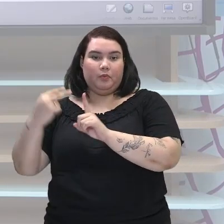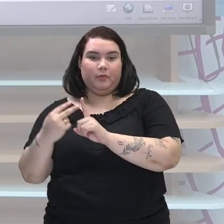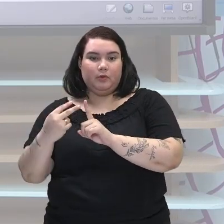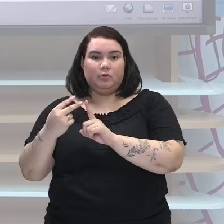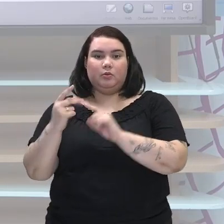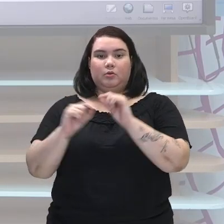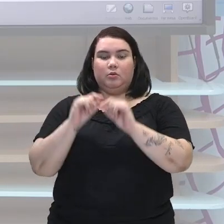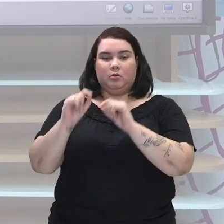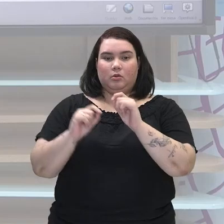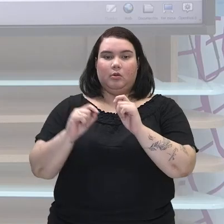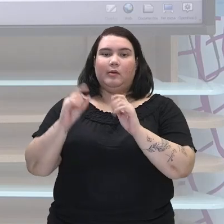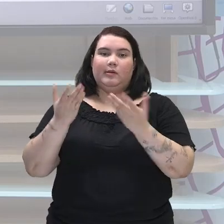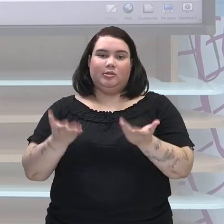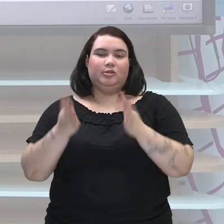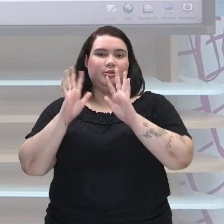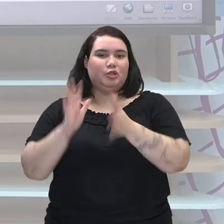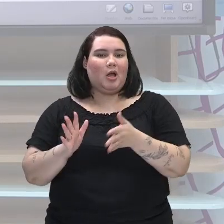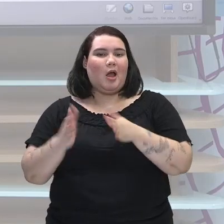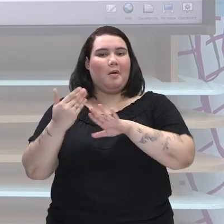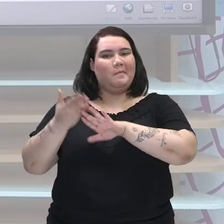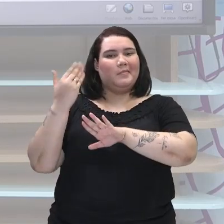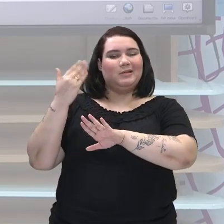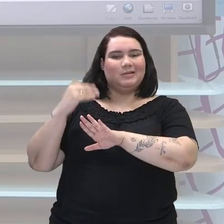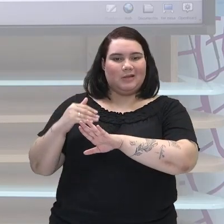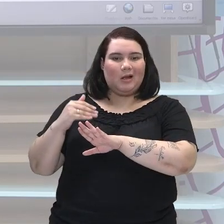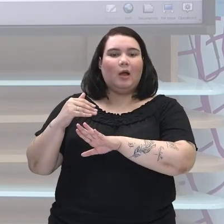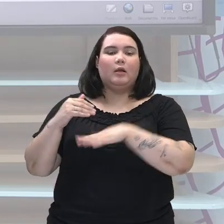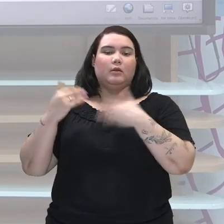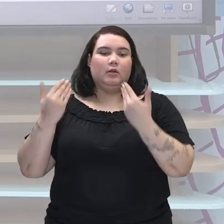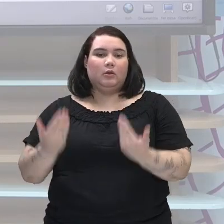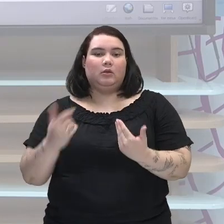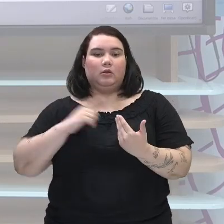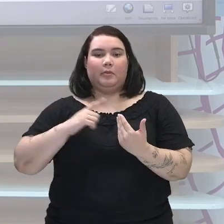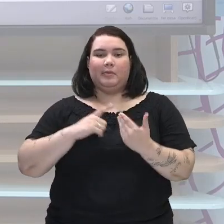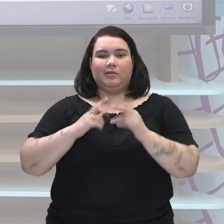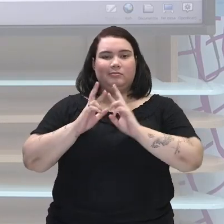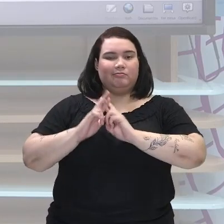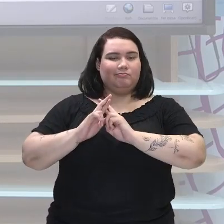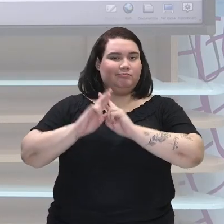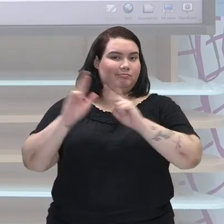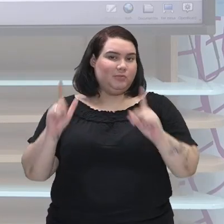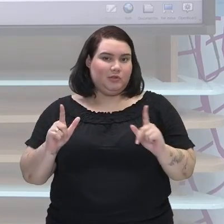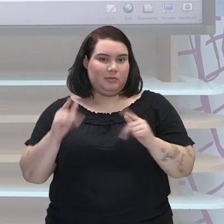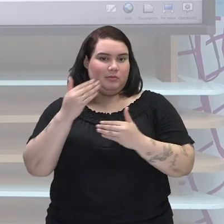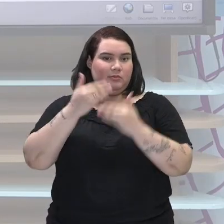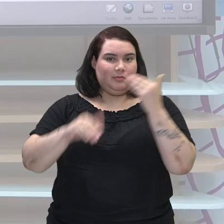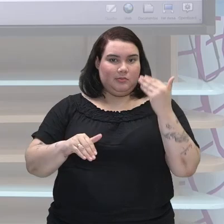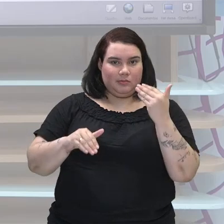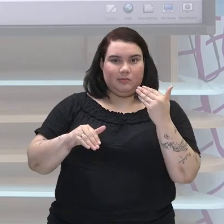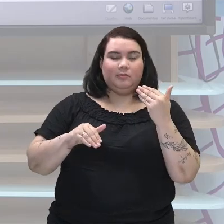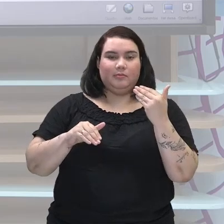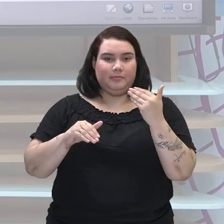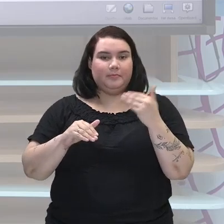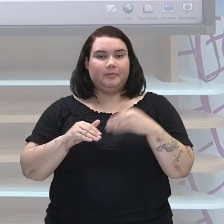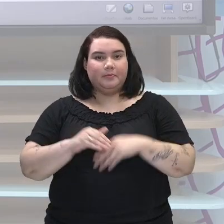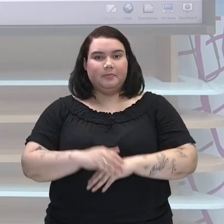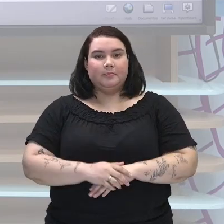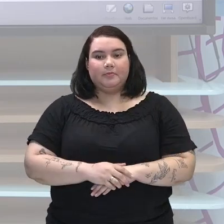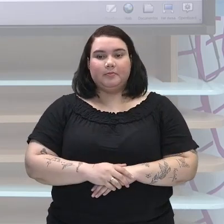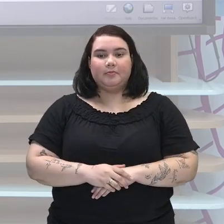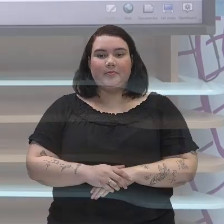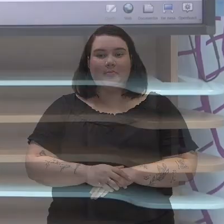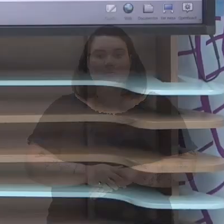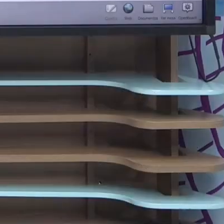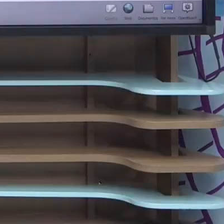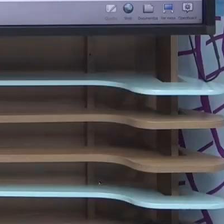visão ultrapassada, né, e uma visão completamente controvérsia. Essa visão do darwinismo